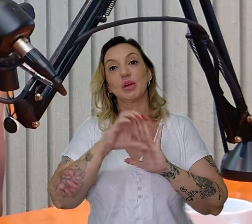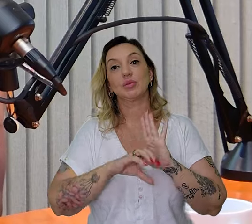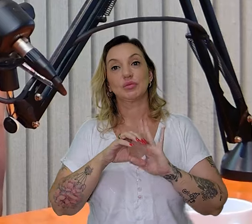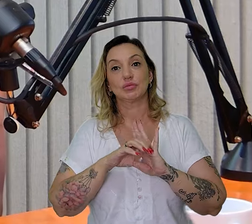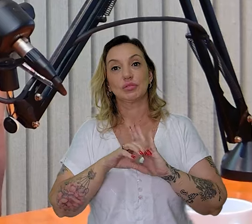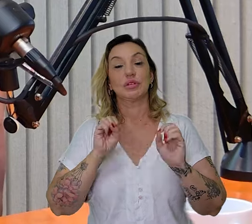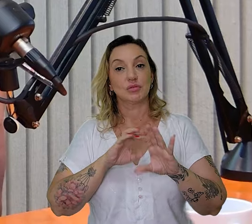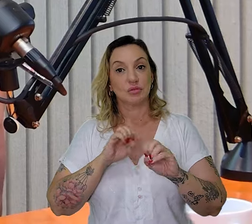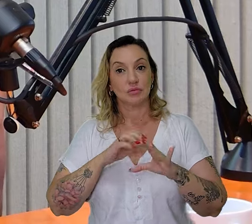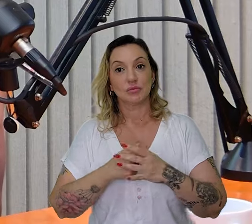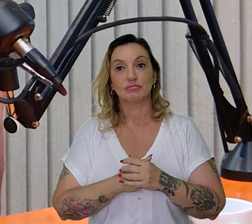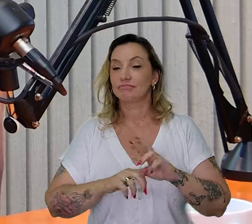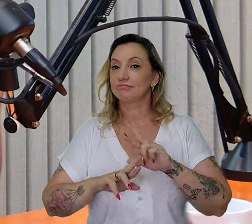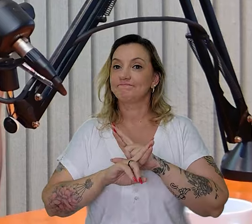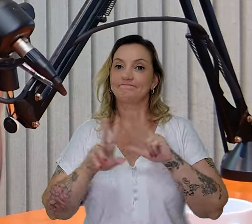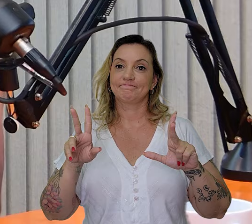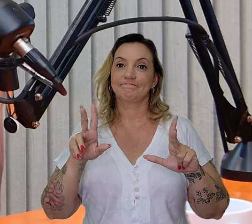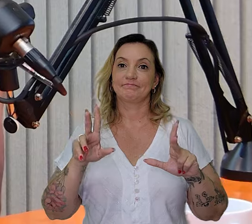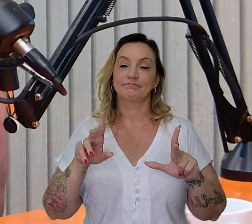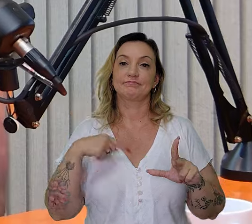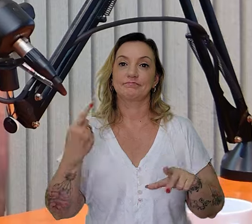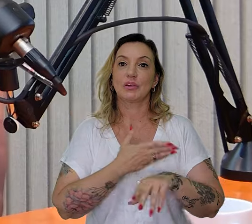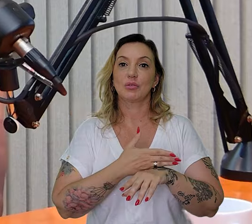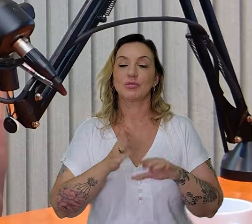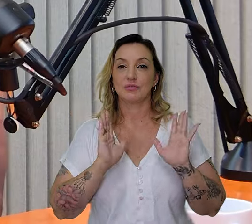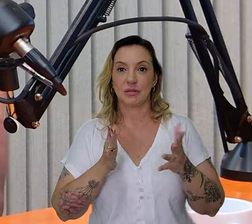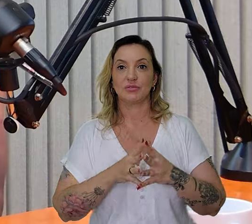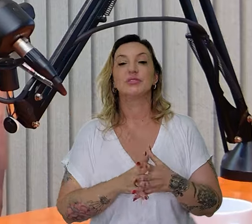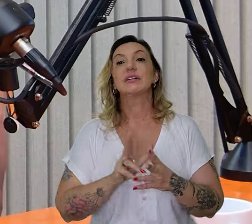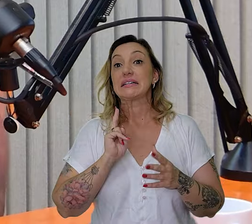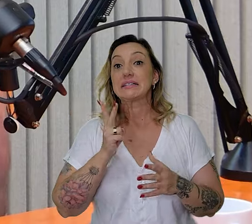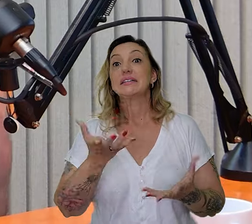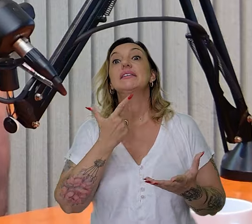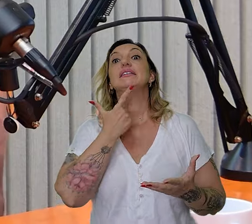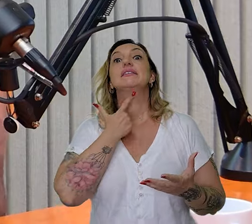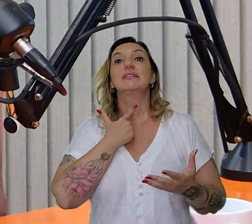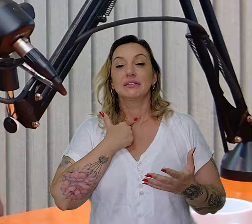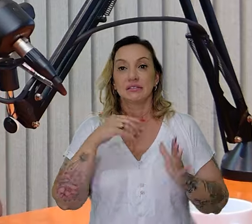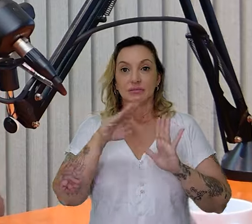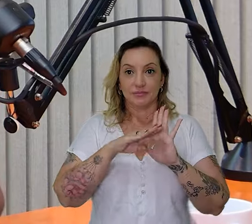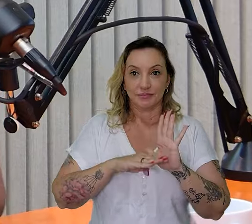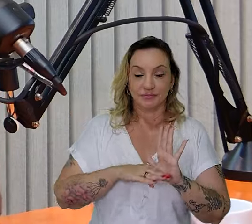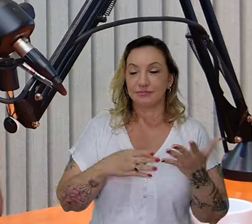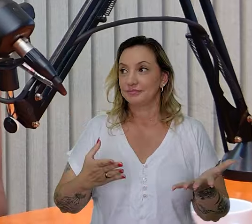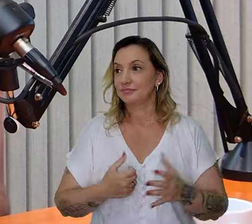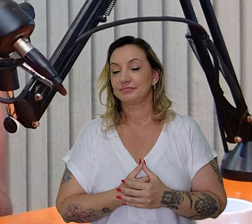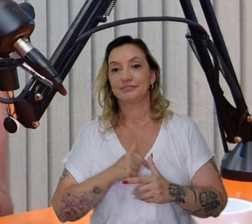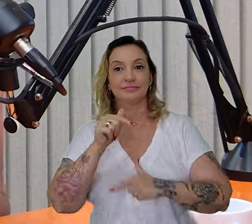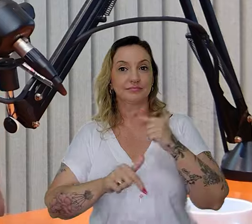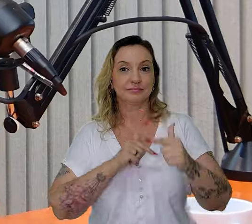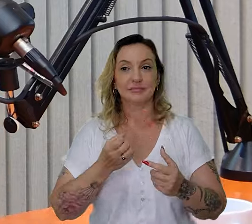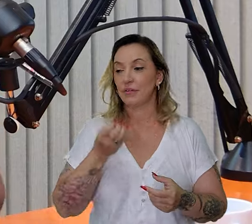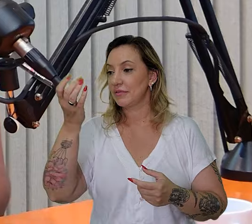diferente do que a gente tá acostumado né e eu sempre quis fazer um programa mas poxa trabalhando viajando né